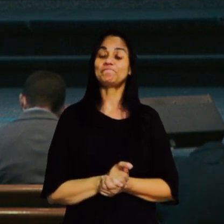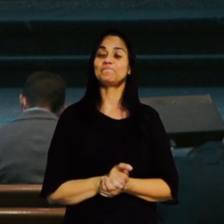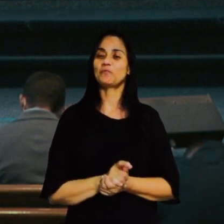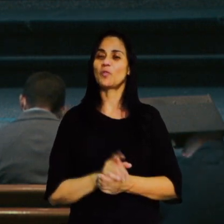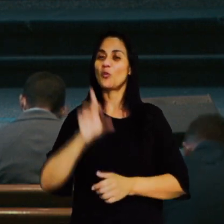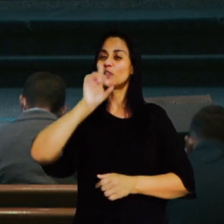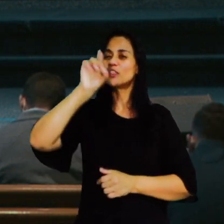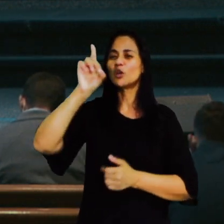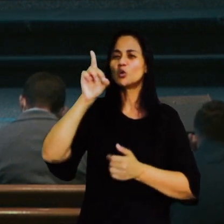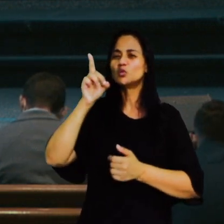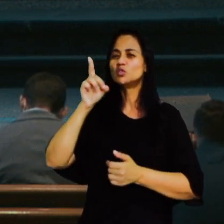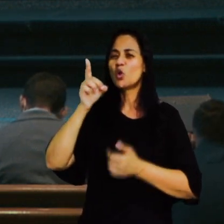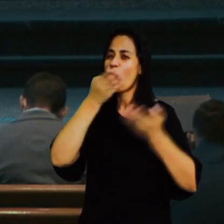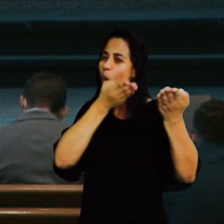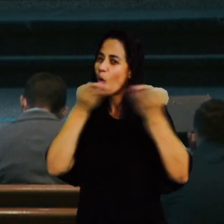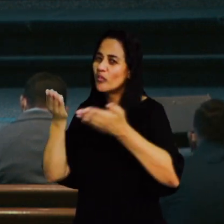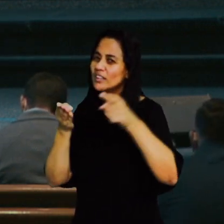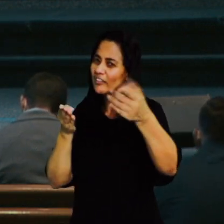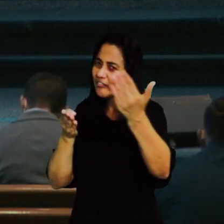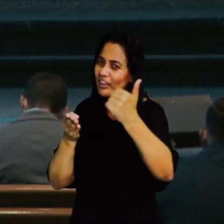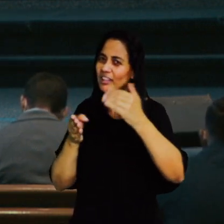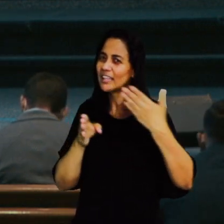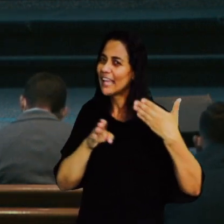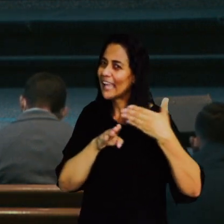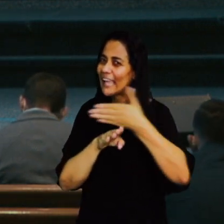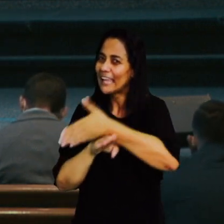Daqui para dentro é inabalável.